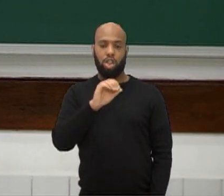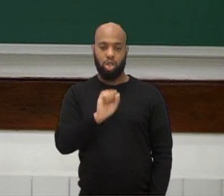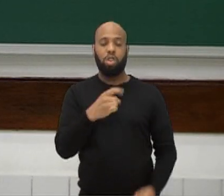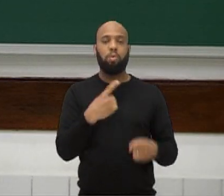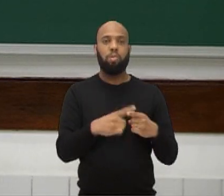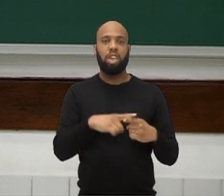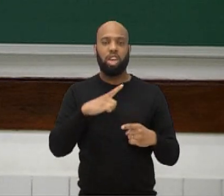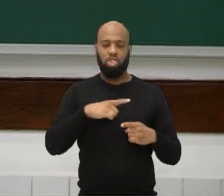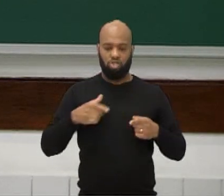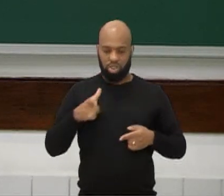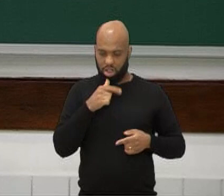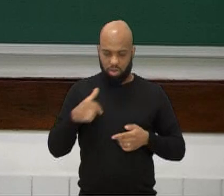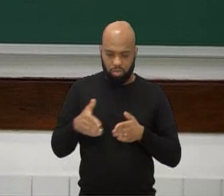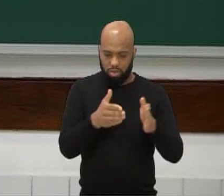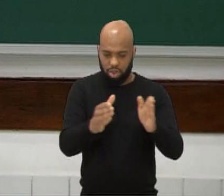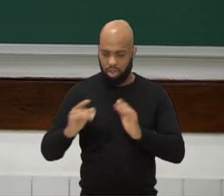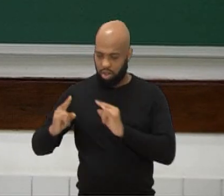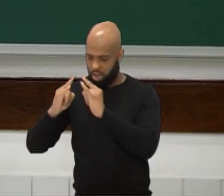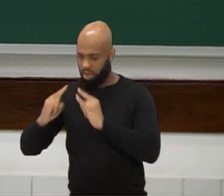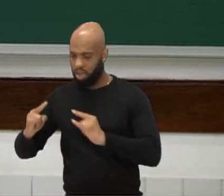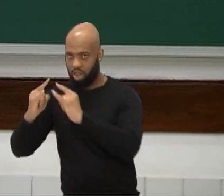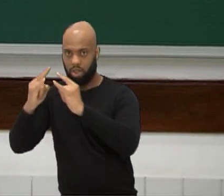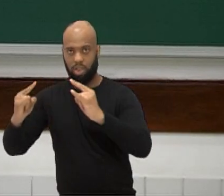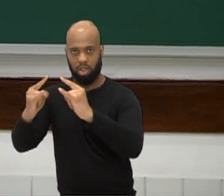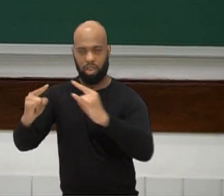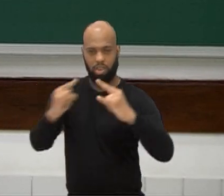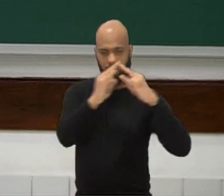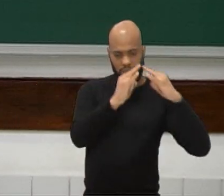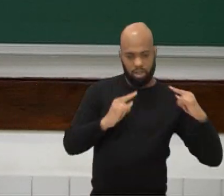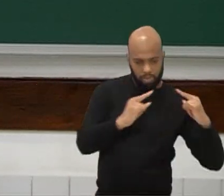às margens daqueles rios.